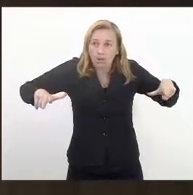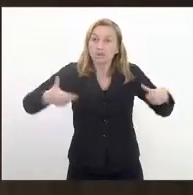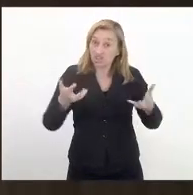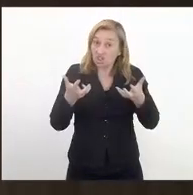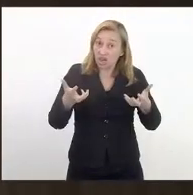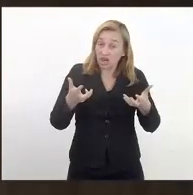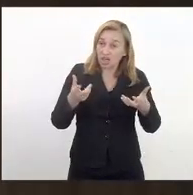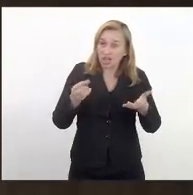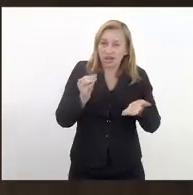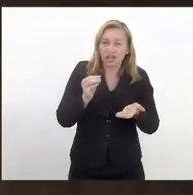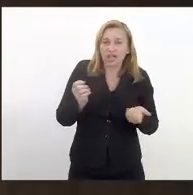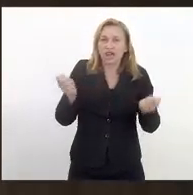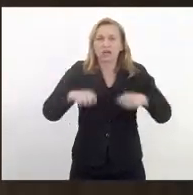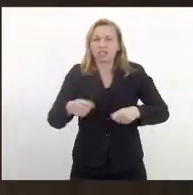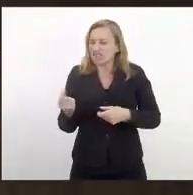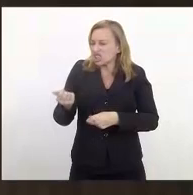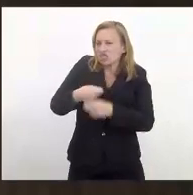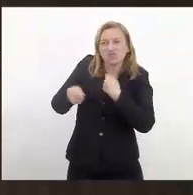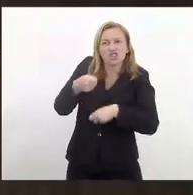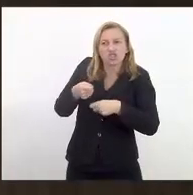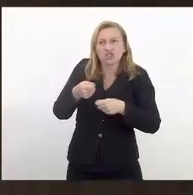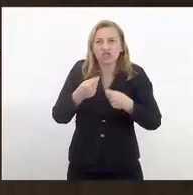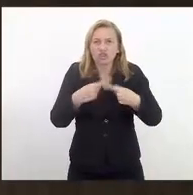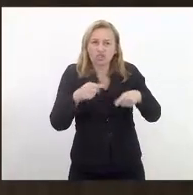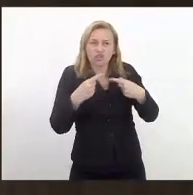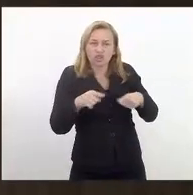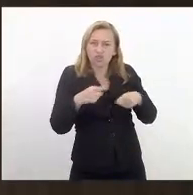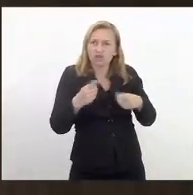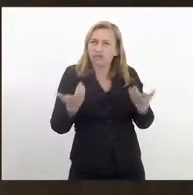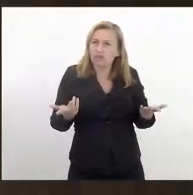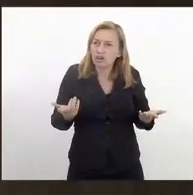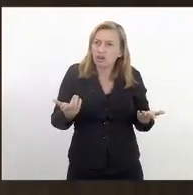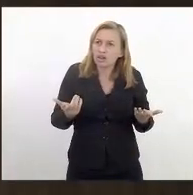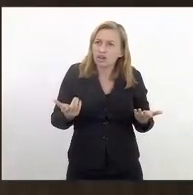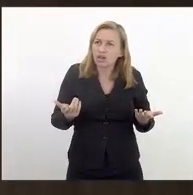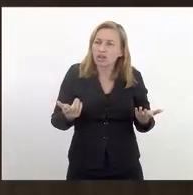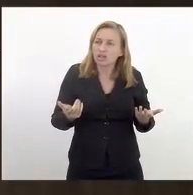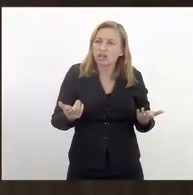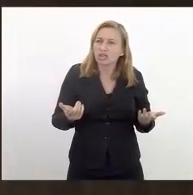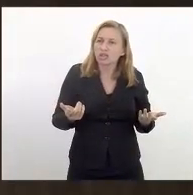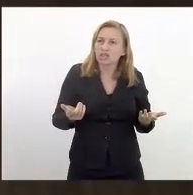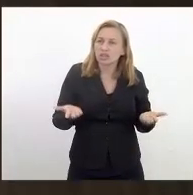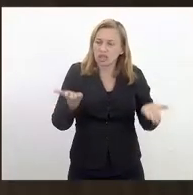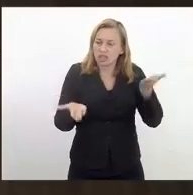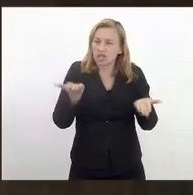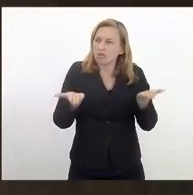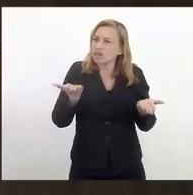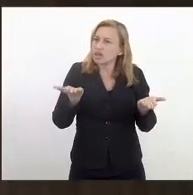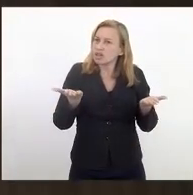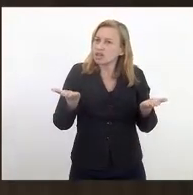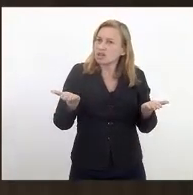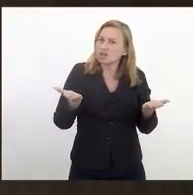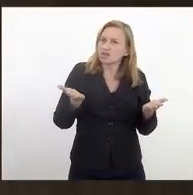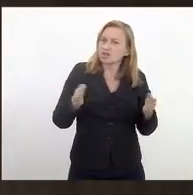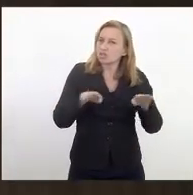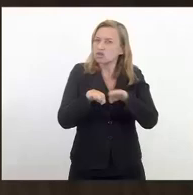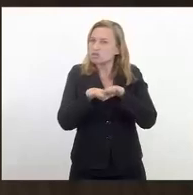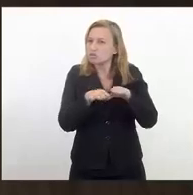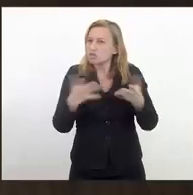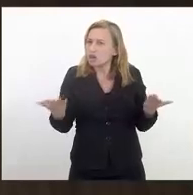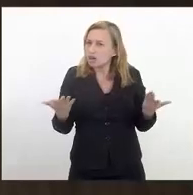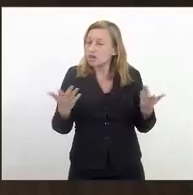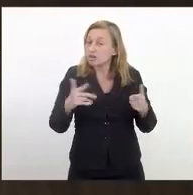de investir e formula políticas vídeos induzir o desenvolvimento de reparar de discrepâncias Equilíbrio diferenças e desigualdade